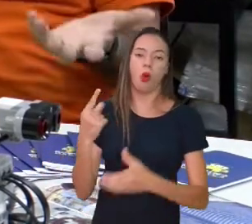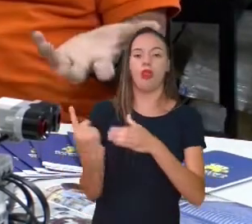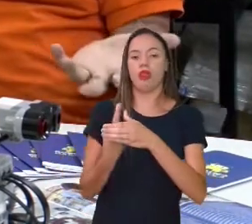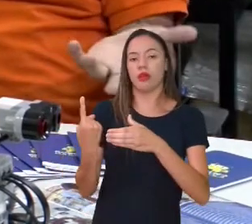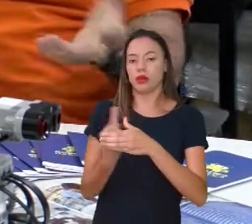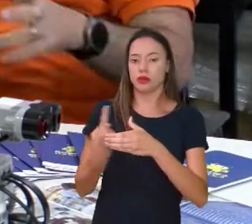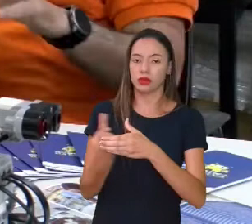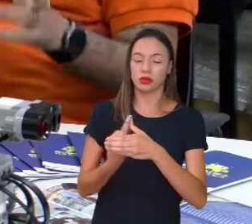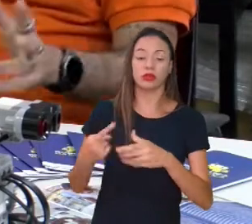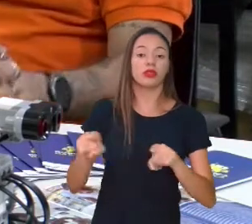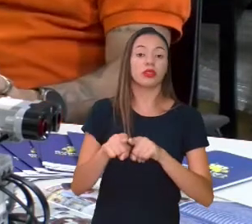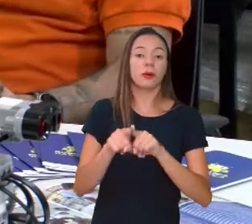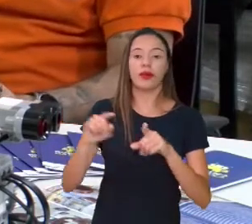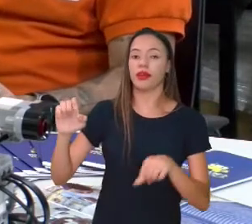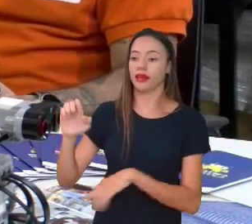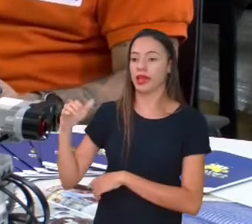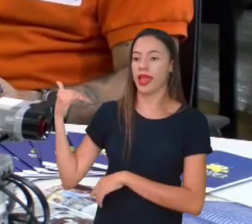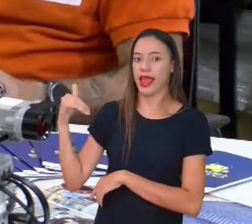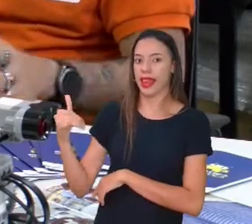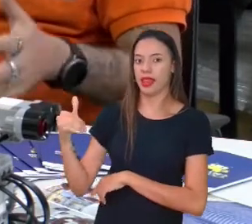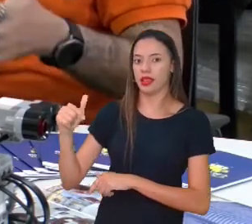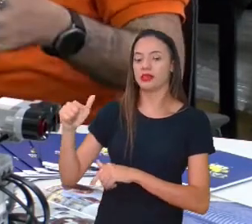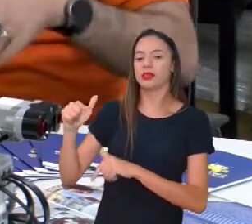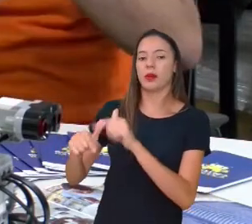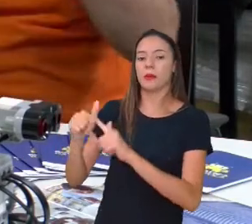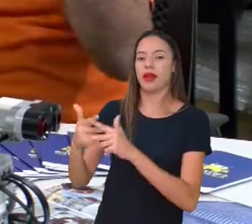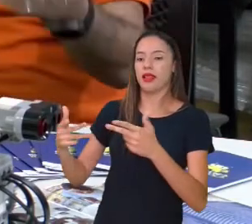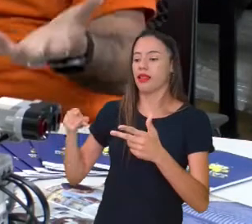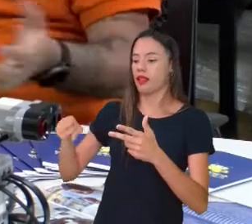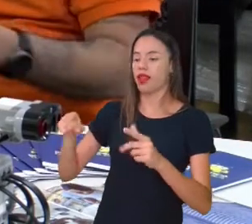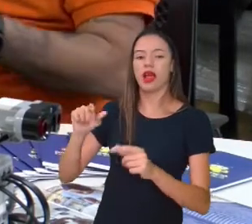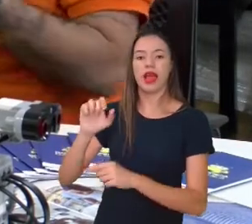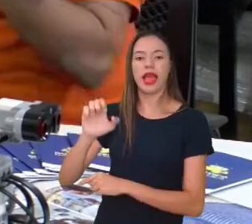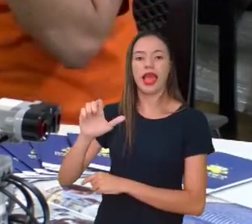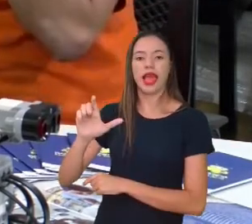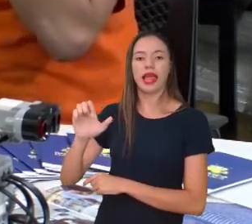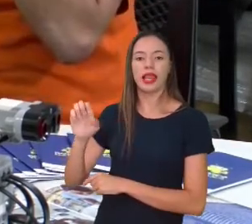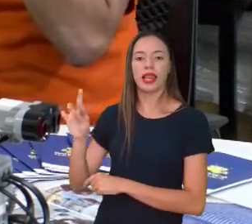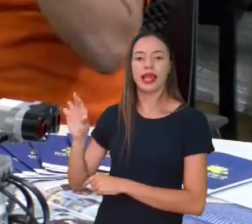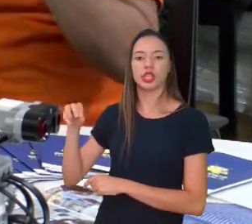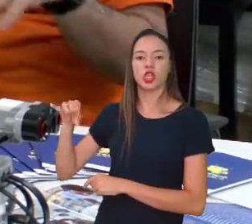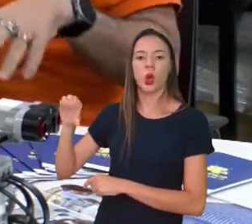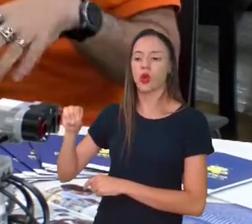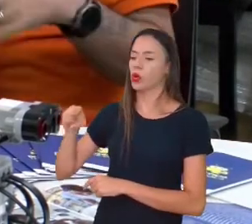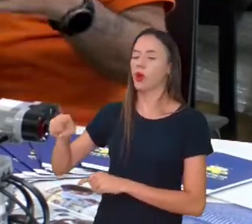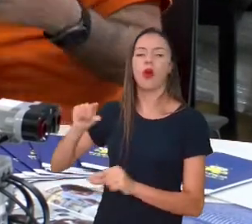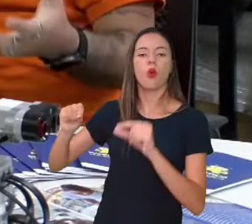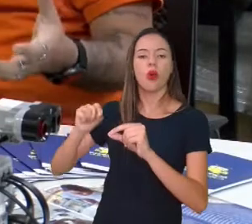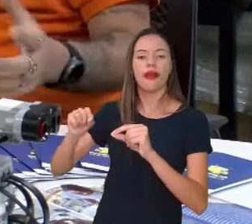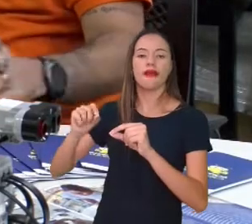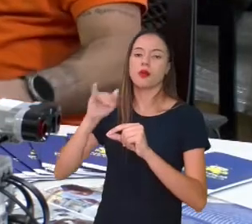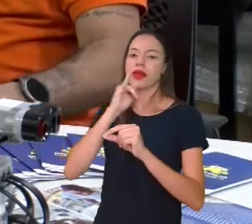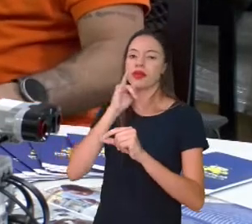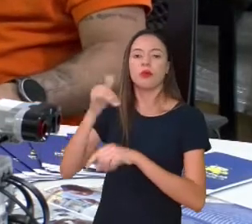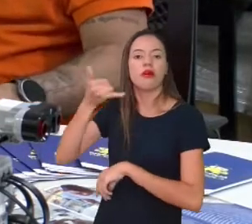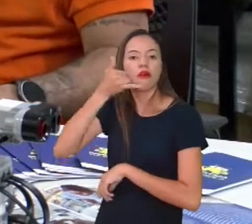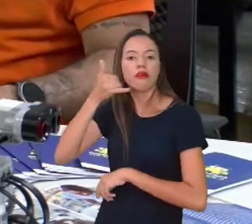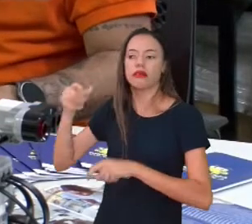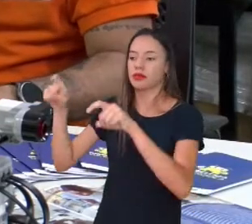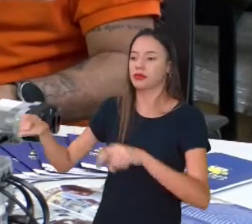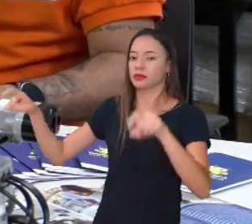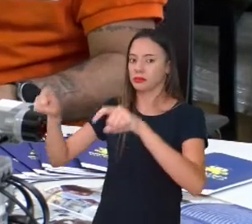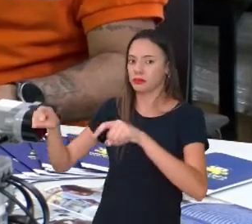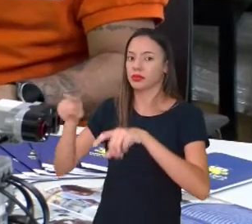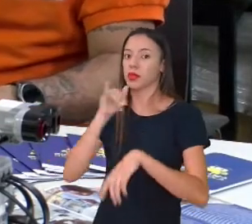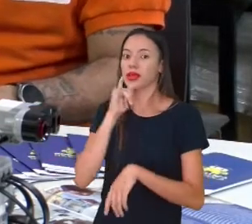os eletrônicos que se costuma falar são os smartphones, computadores, sim, né? Então, esses equipamentos, como a professora